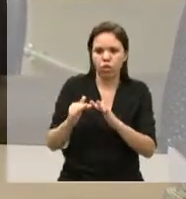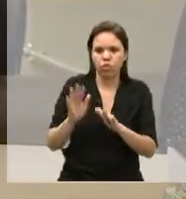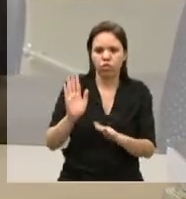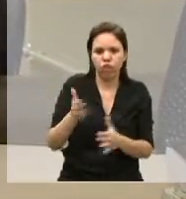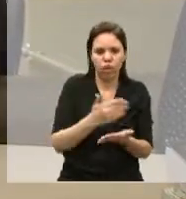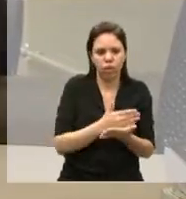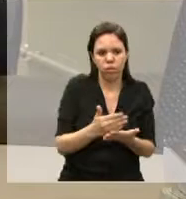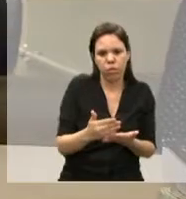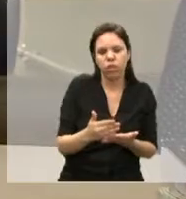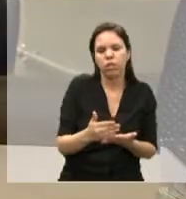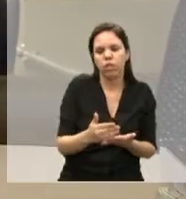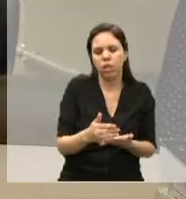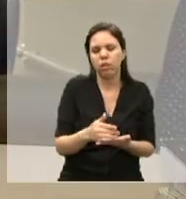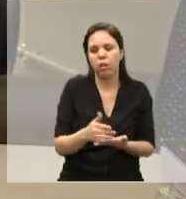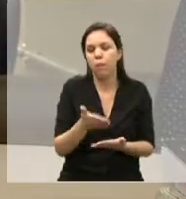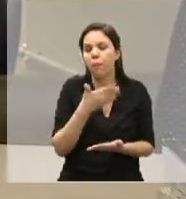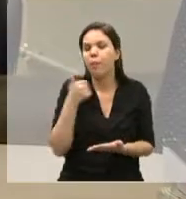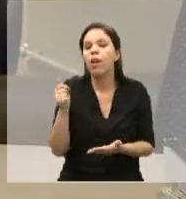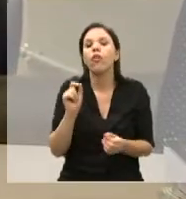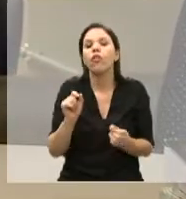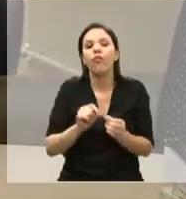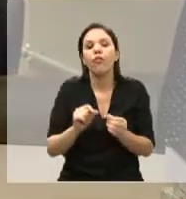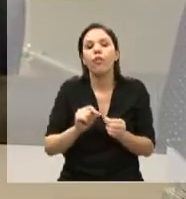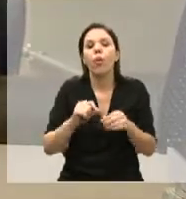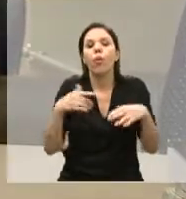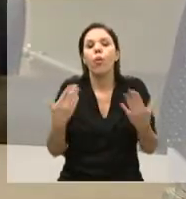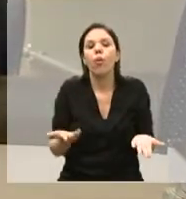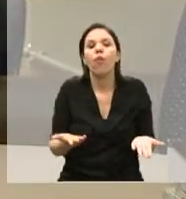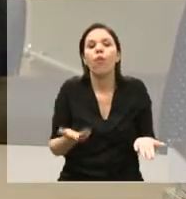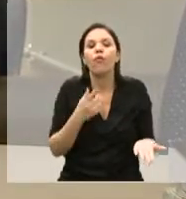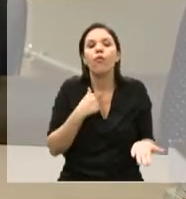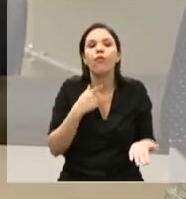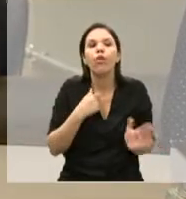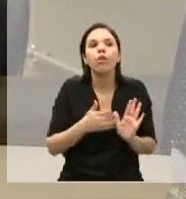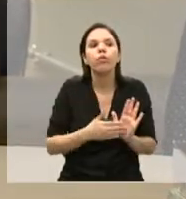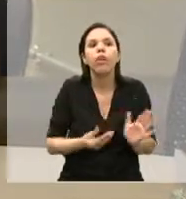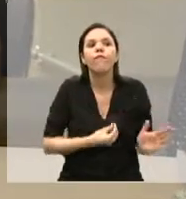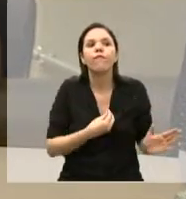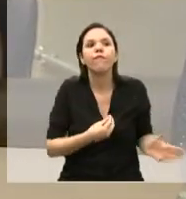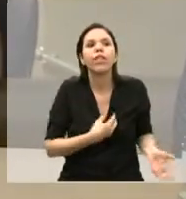querem começar, a melhor coisa a se fazer é qual o propósito. Qual o propósito da sua